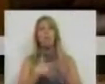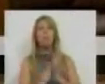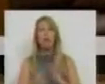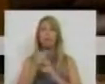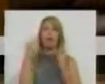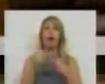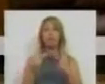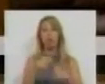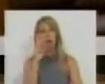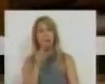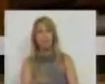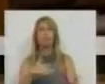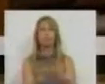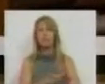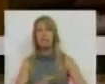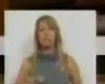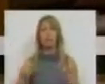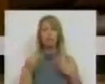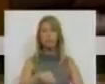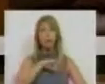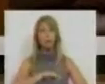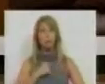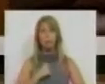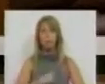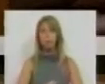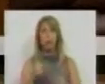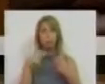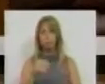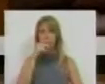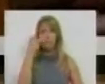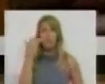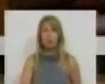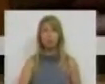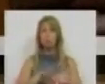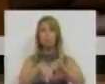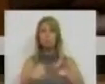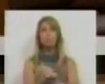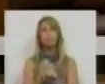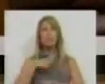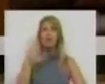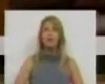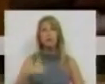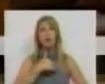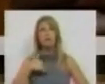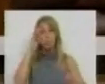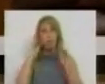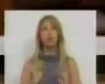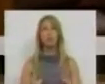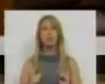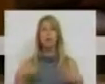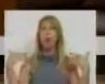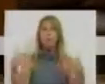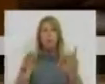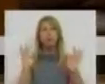temos assistido, provocando desemprego, corte de rendimentos do trabalho, corte de pensões, destruição do Serviço Nacional de Saúde e de Educação, o